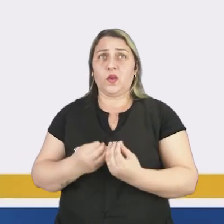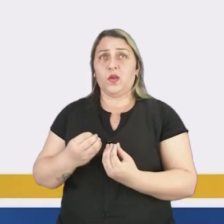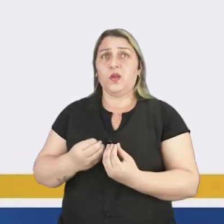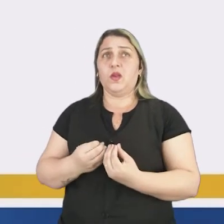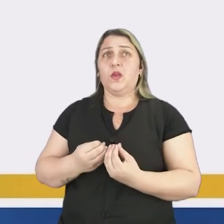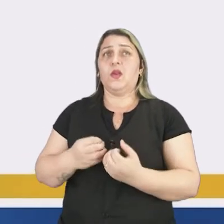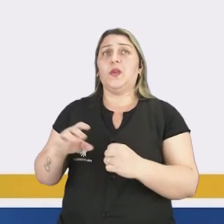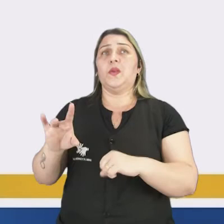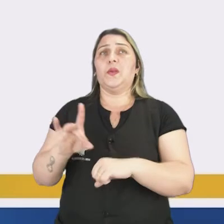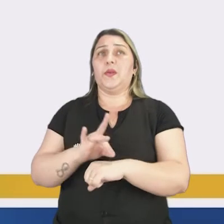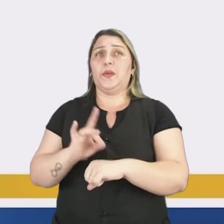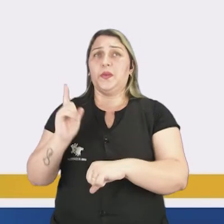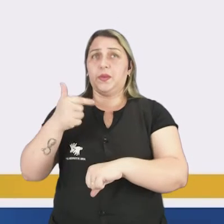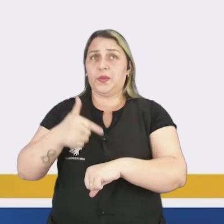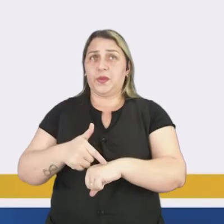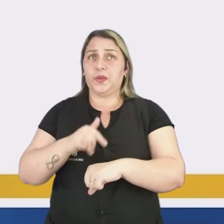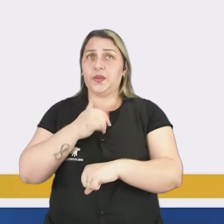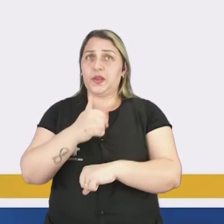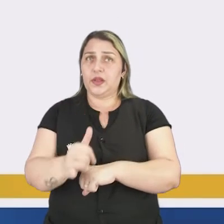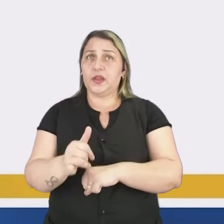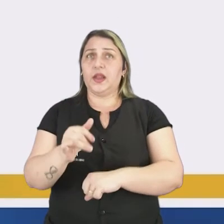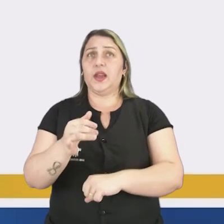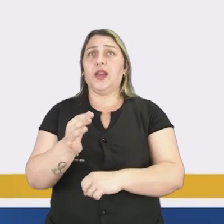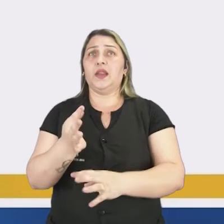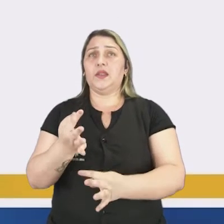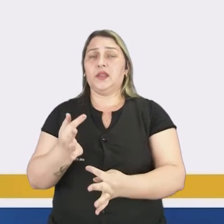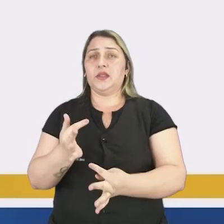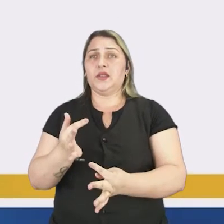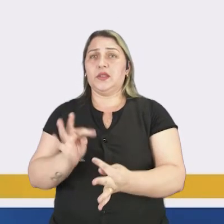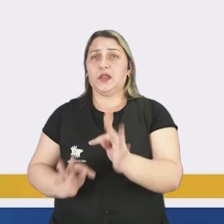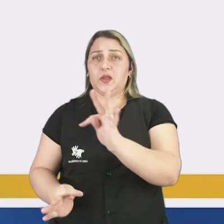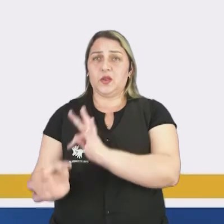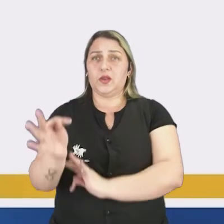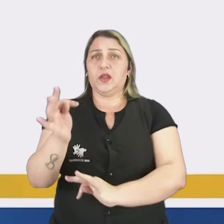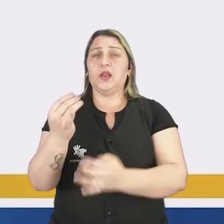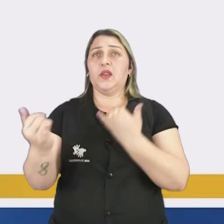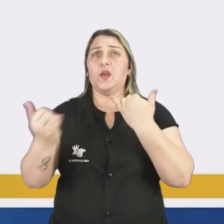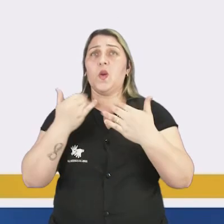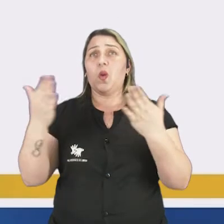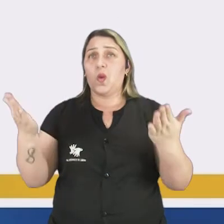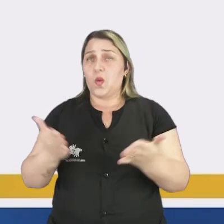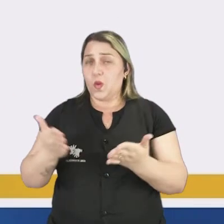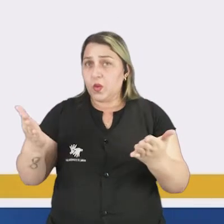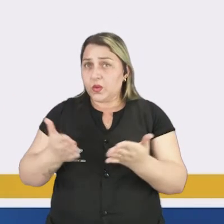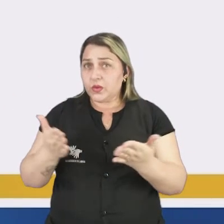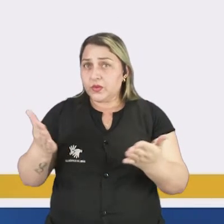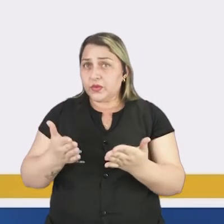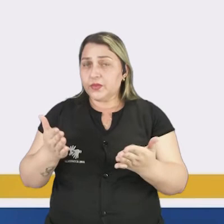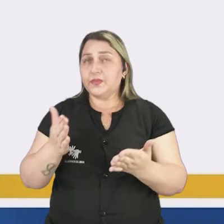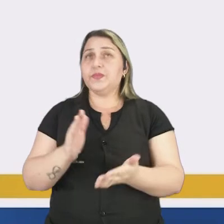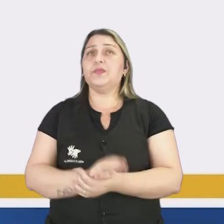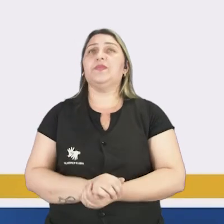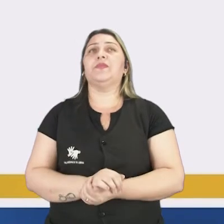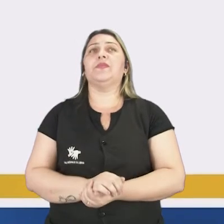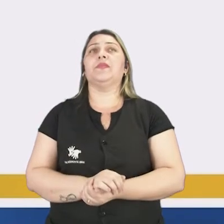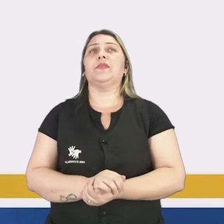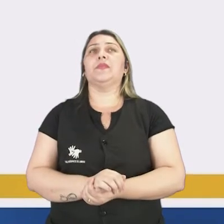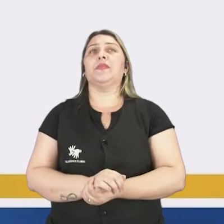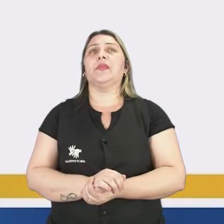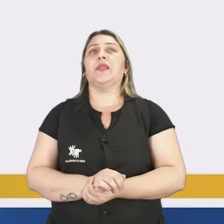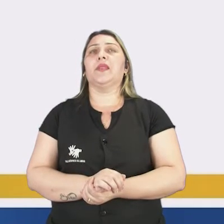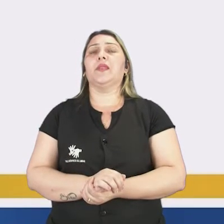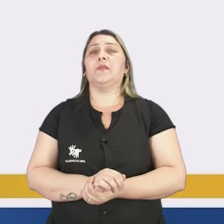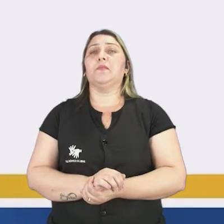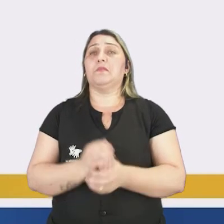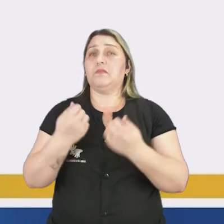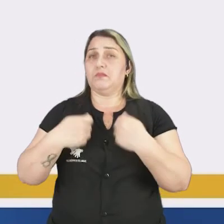combustíveis energéticos, as tecnologias da informação são, hoje em dia, indispensável em todos